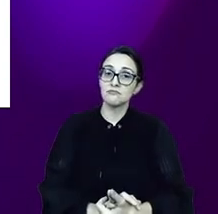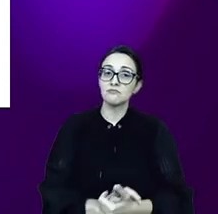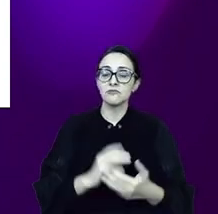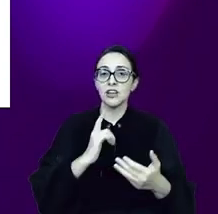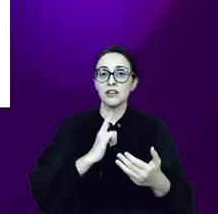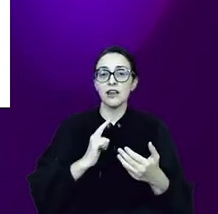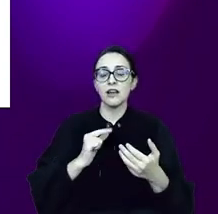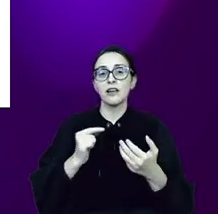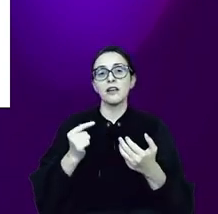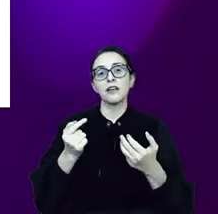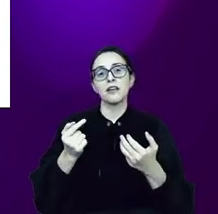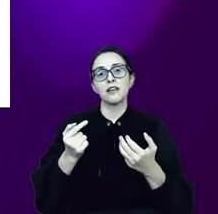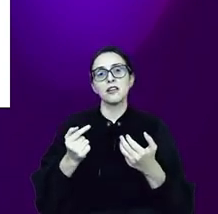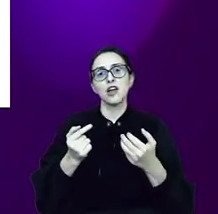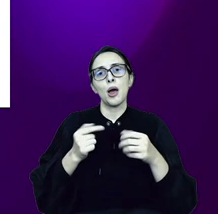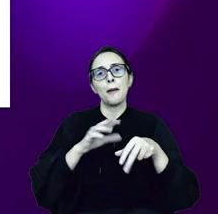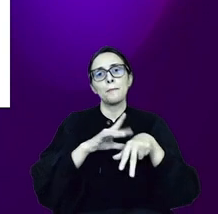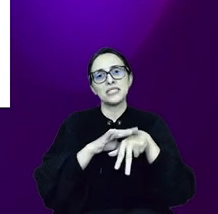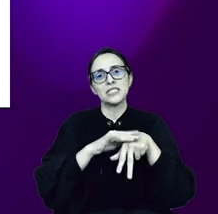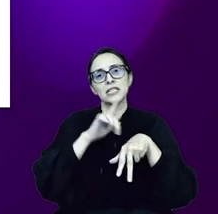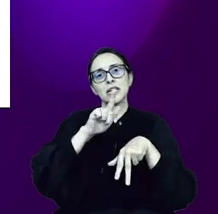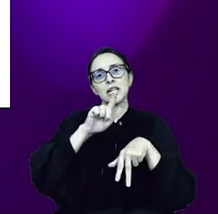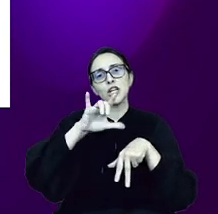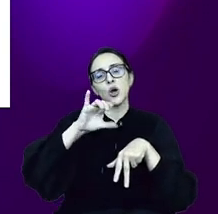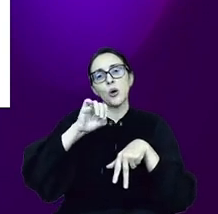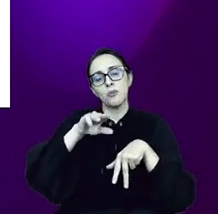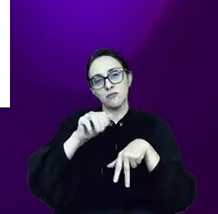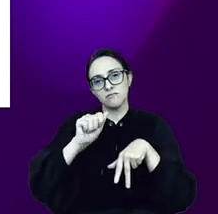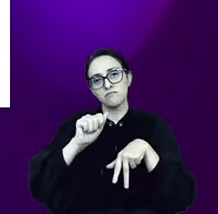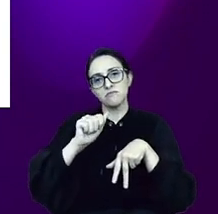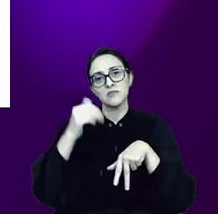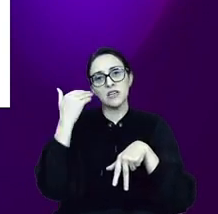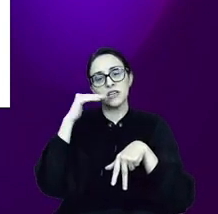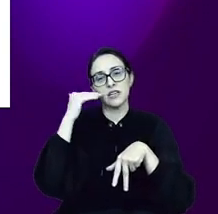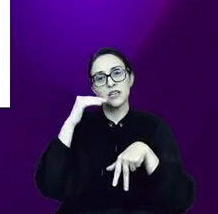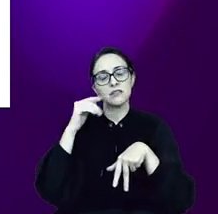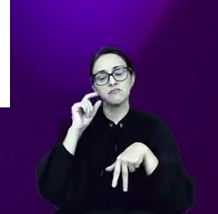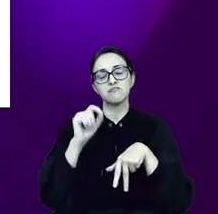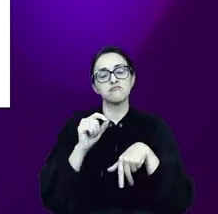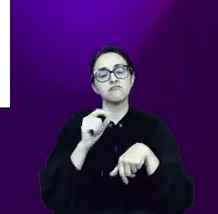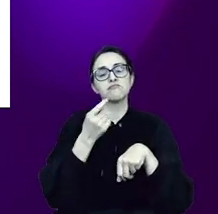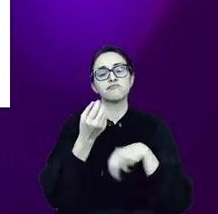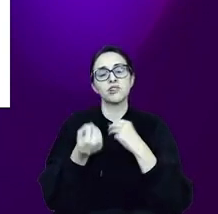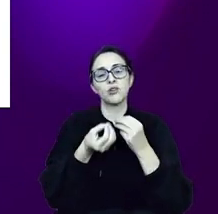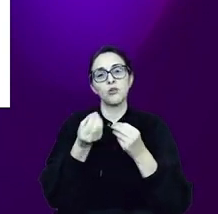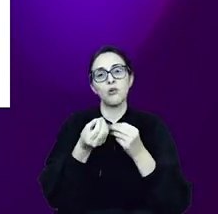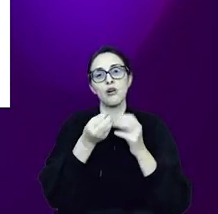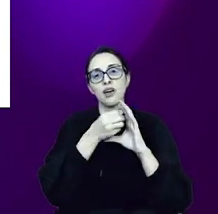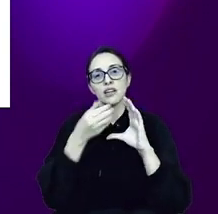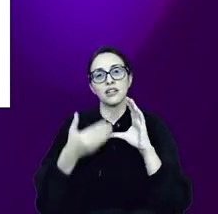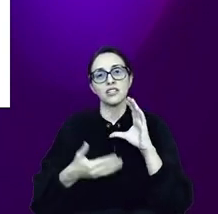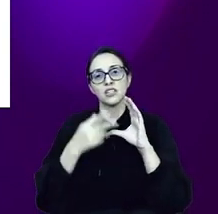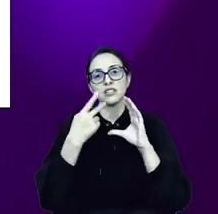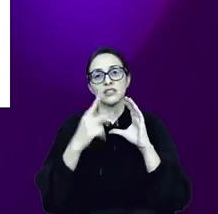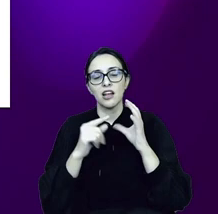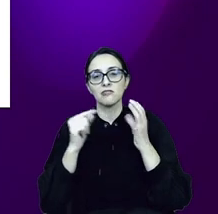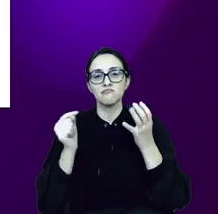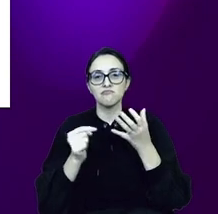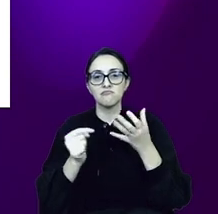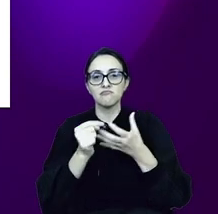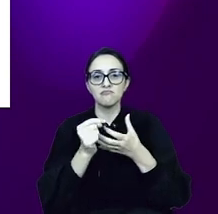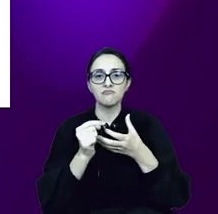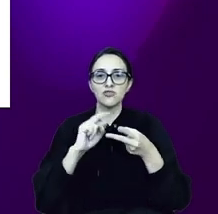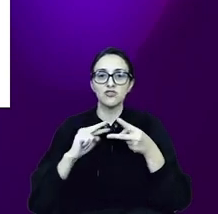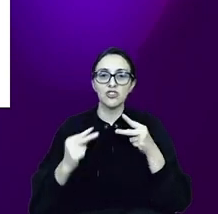com um paciente com glioma, nós temos que entender exatamente em que característica, qual é a assinatura gênica